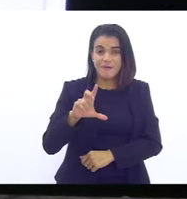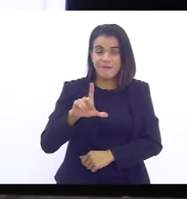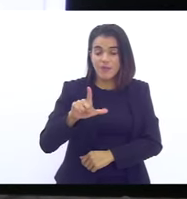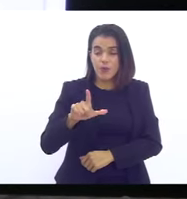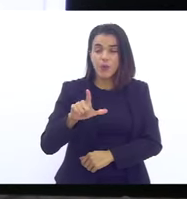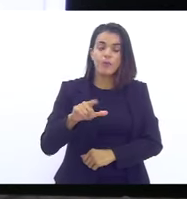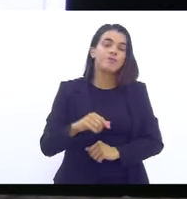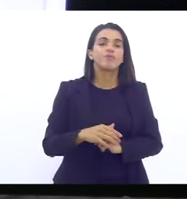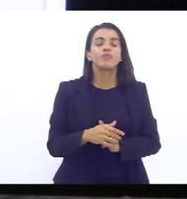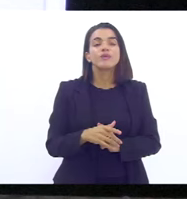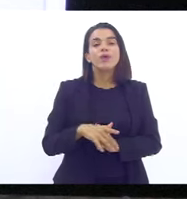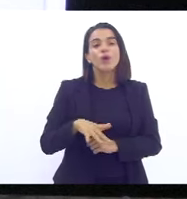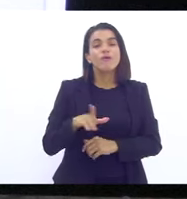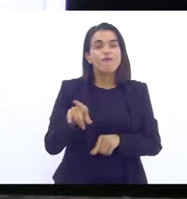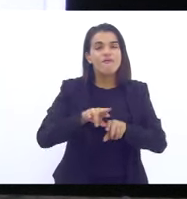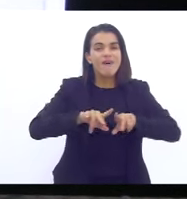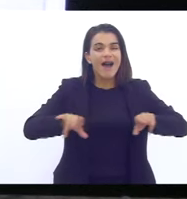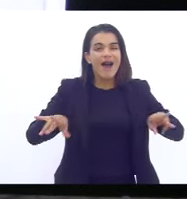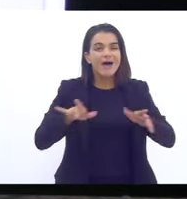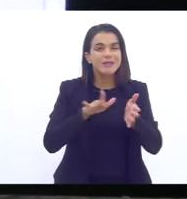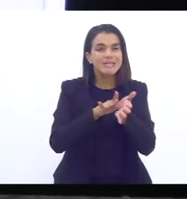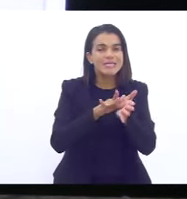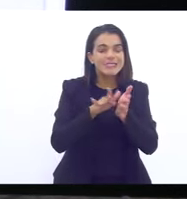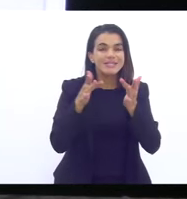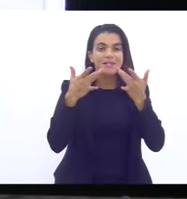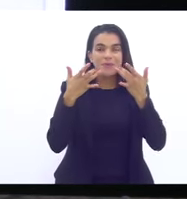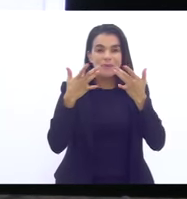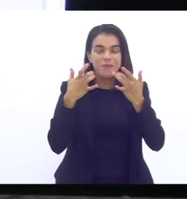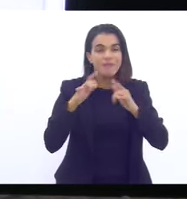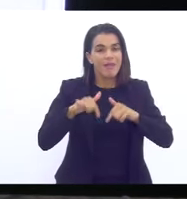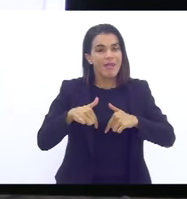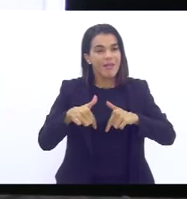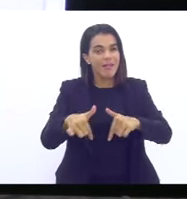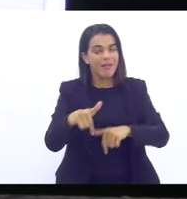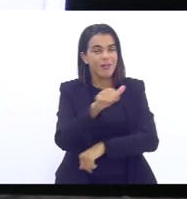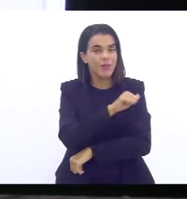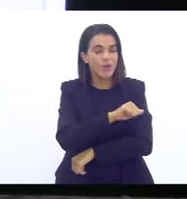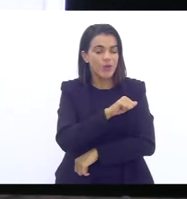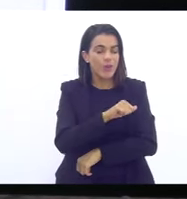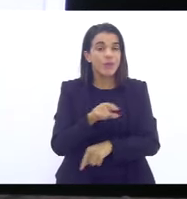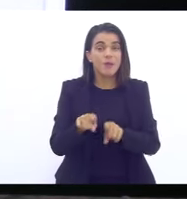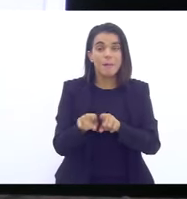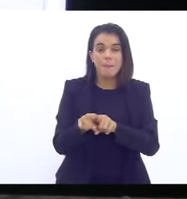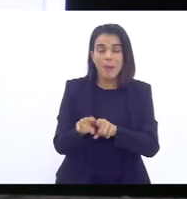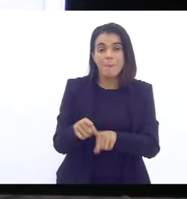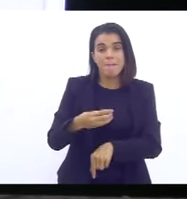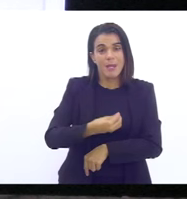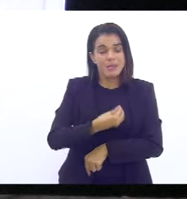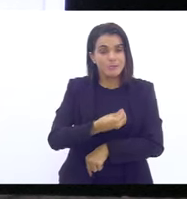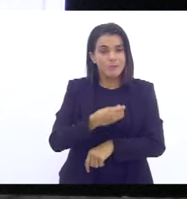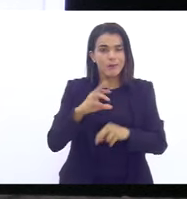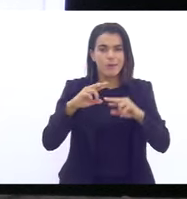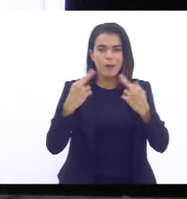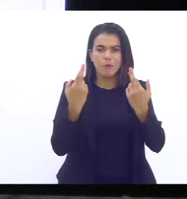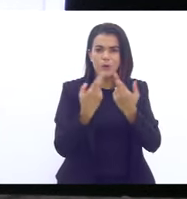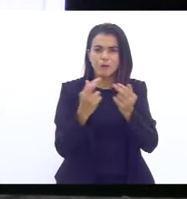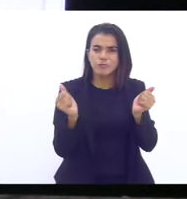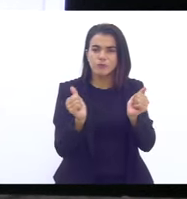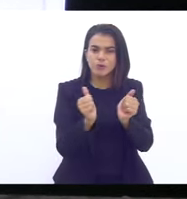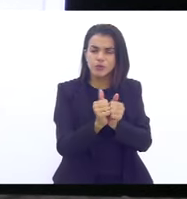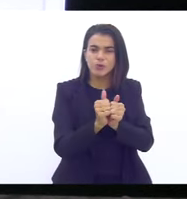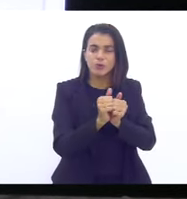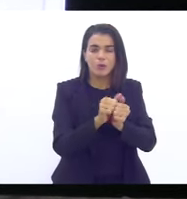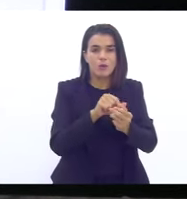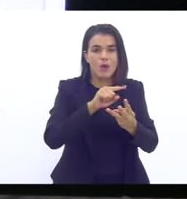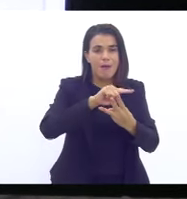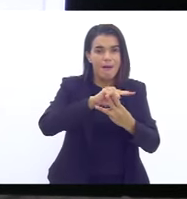são realizados no Rio de Janeiro. Fizemos também algumas reuniões com as concessionárias, a gente achou importante, levamos as